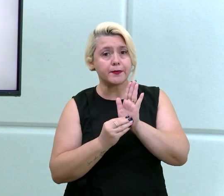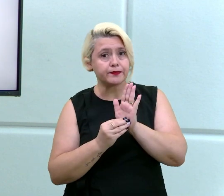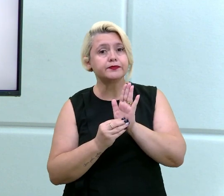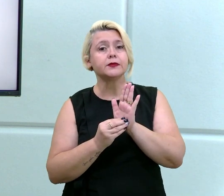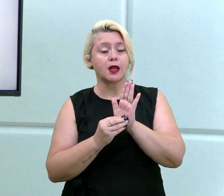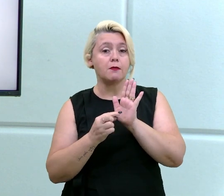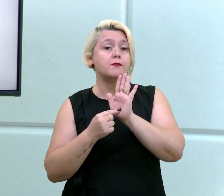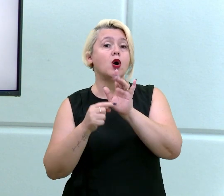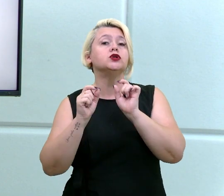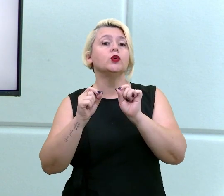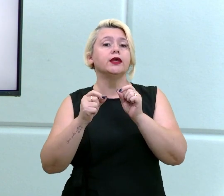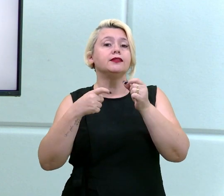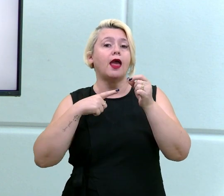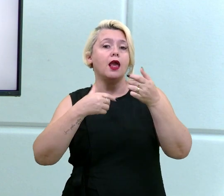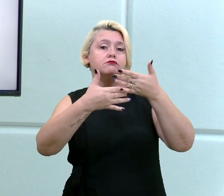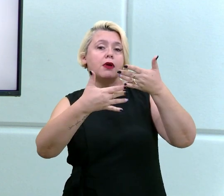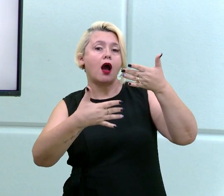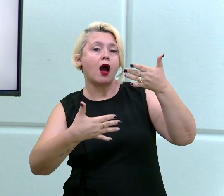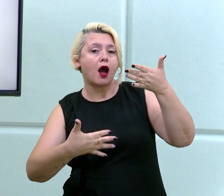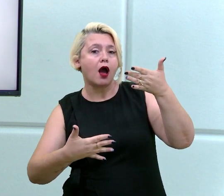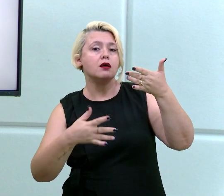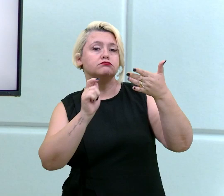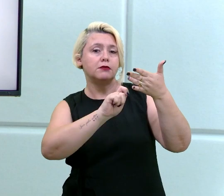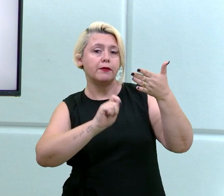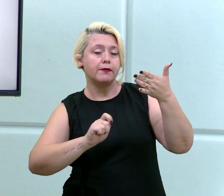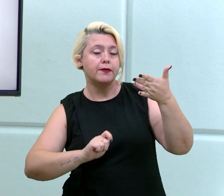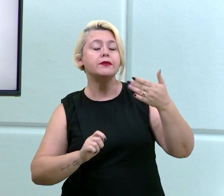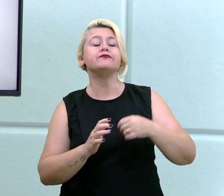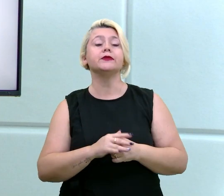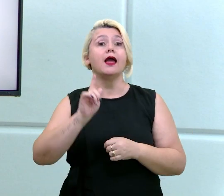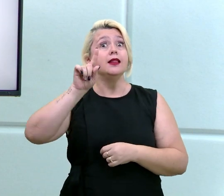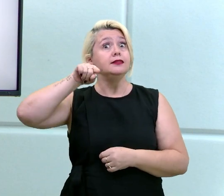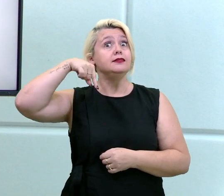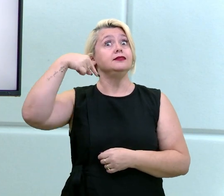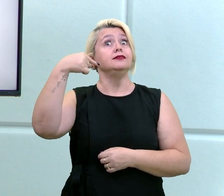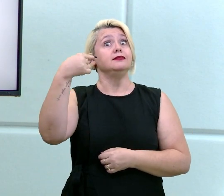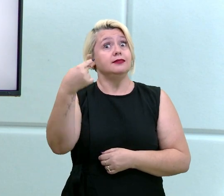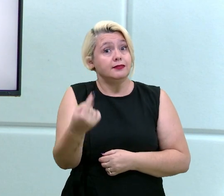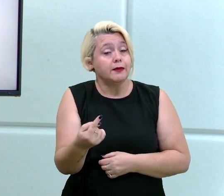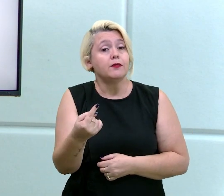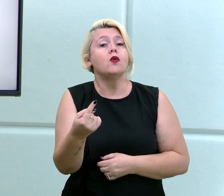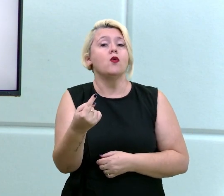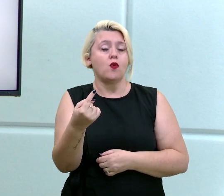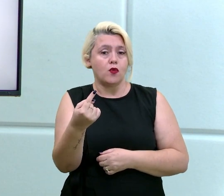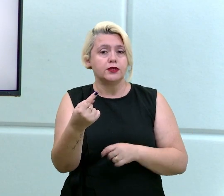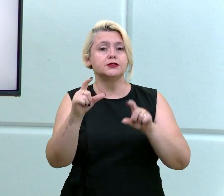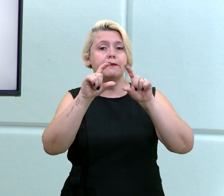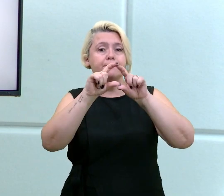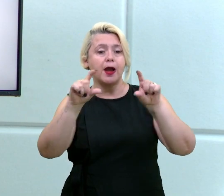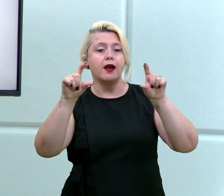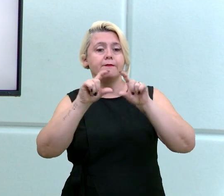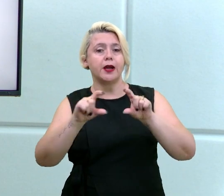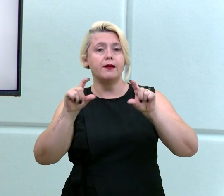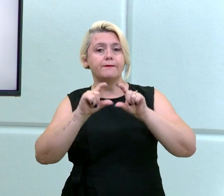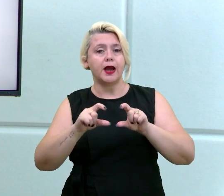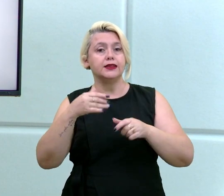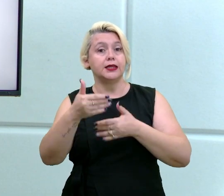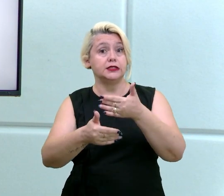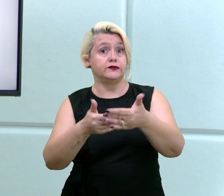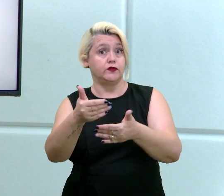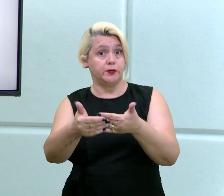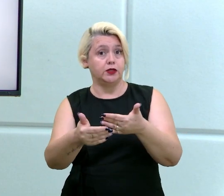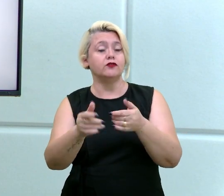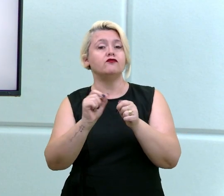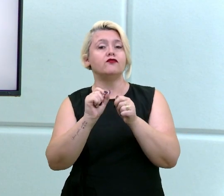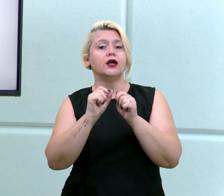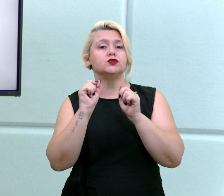pela frente, não é verdade? Então, para depois a gente chegar nos parágrafos de desenvolvimento. A gente faz pelo